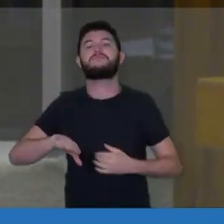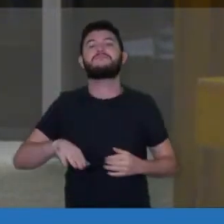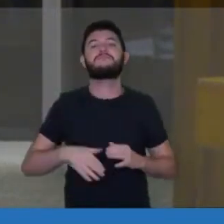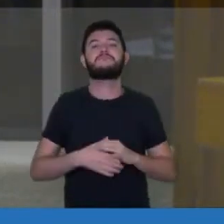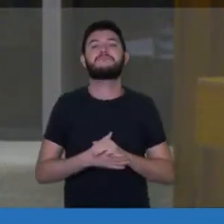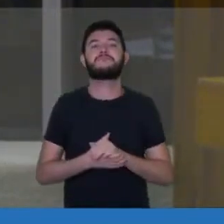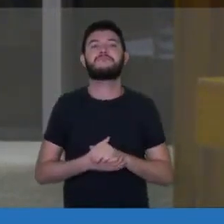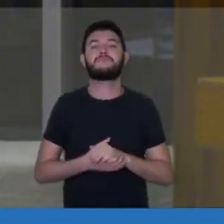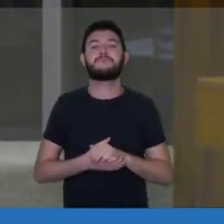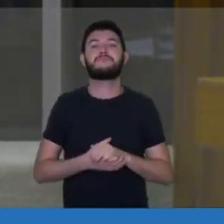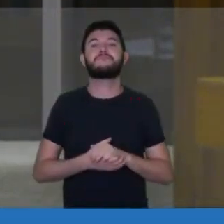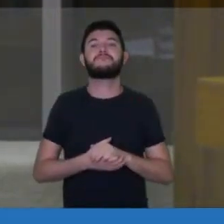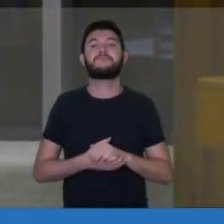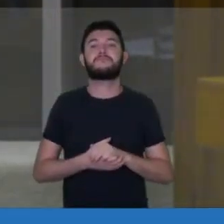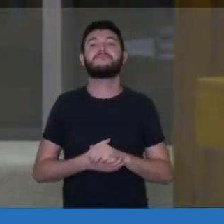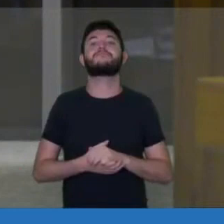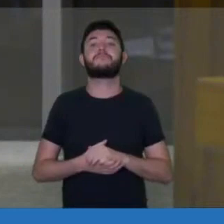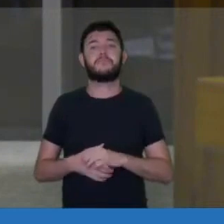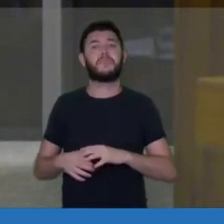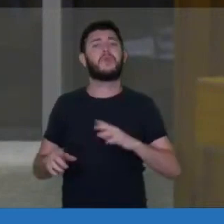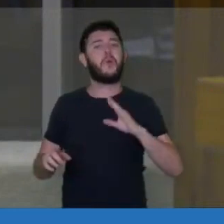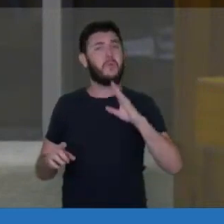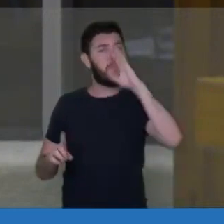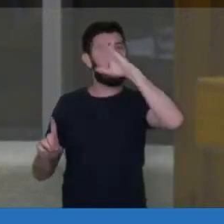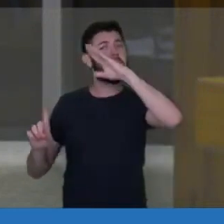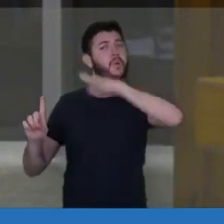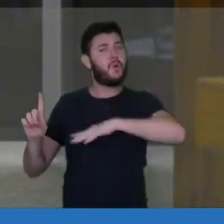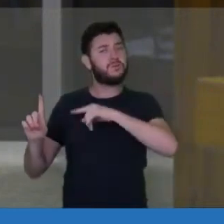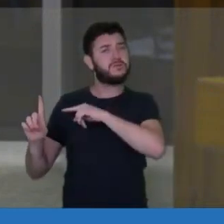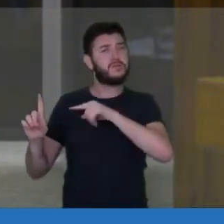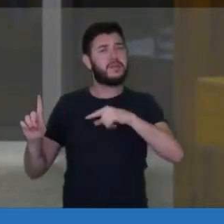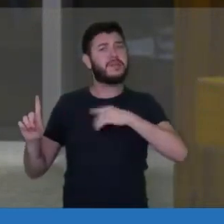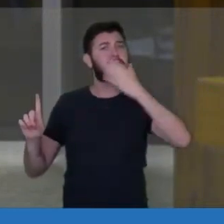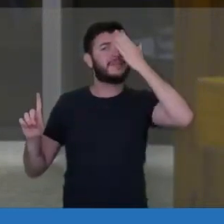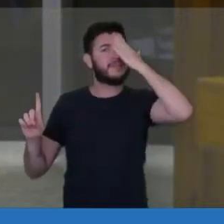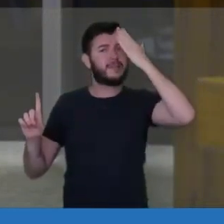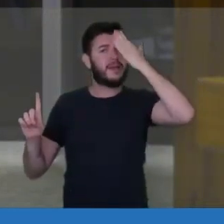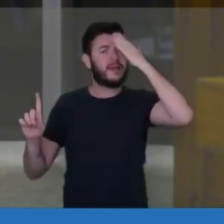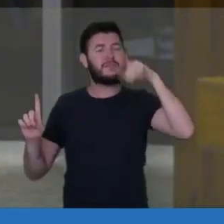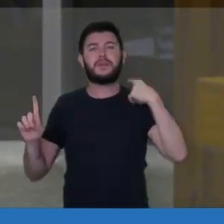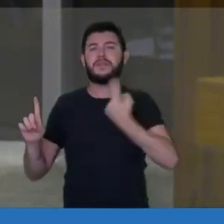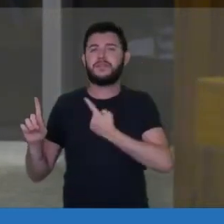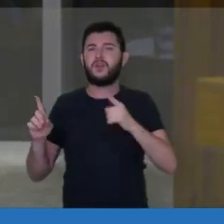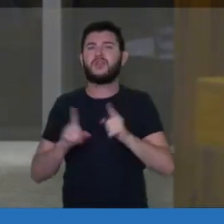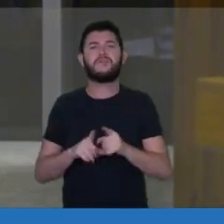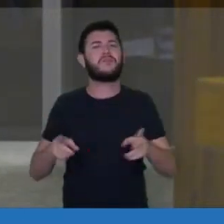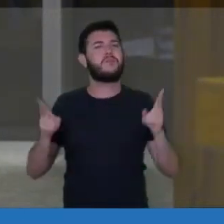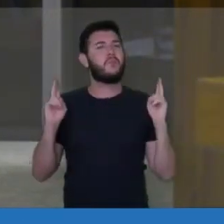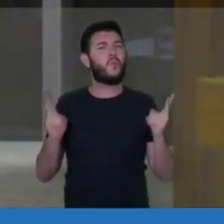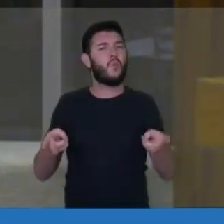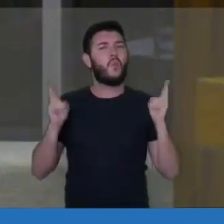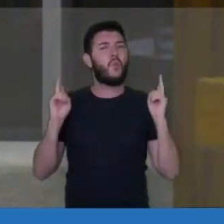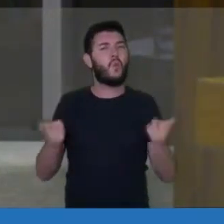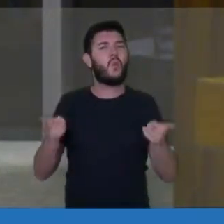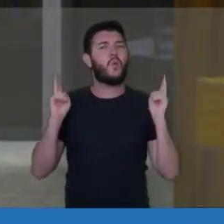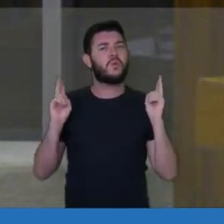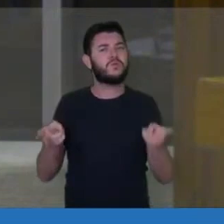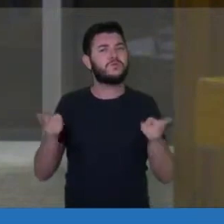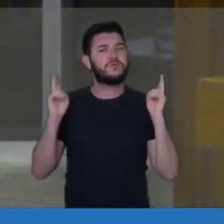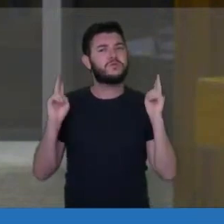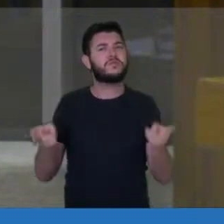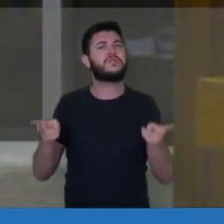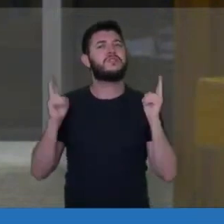Os bolsonaristas sabem que nós vamos continuar derrotando eles nas